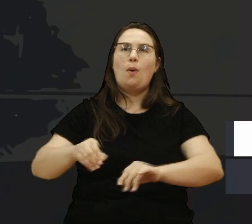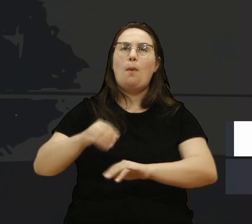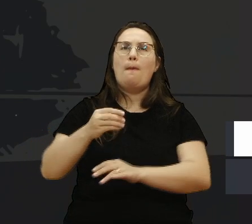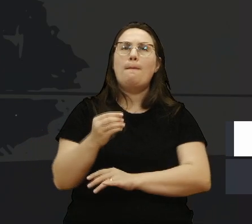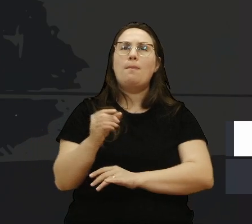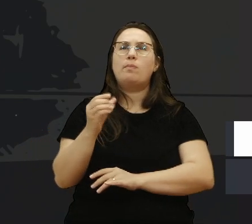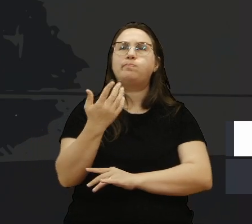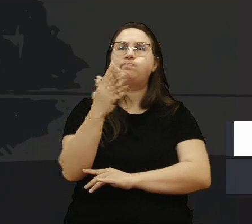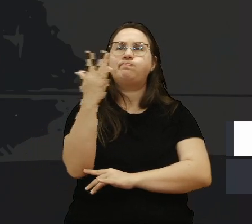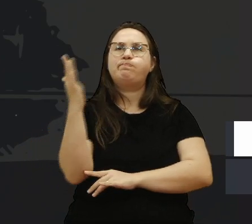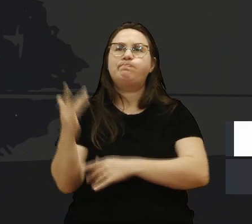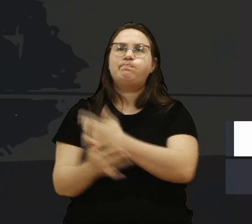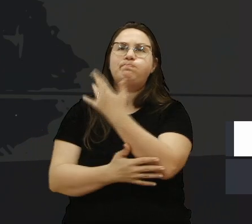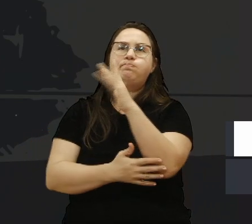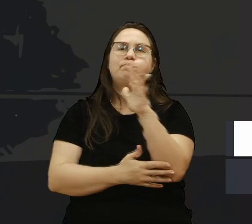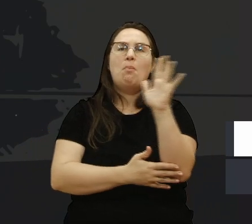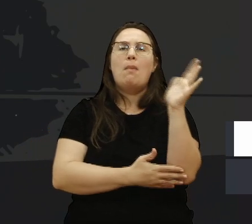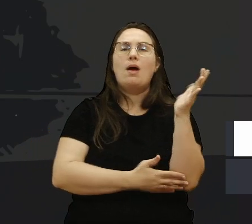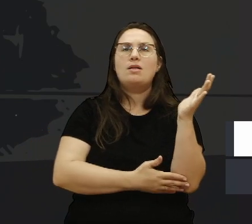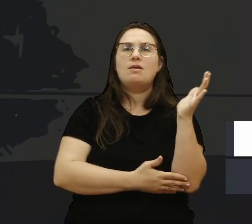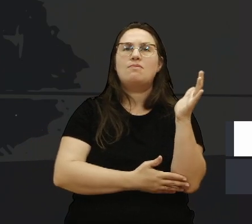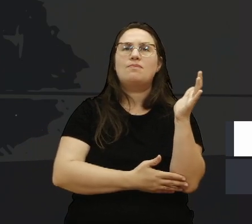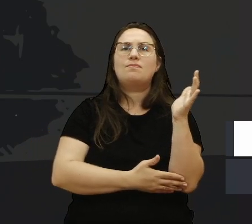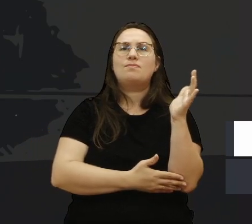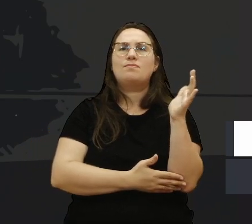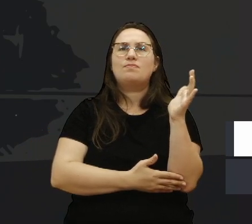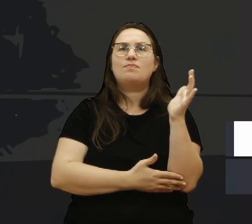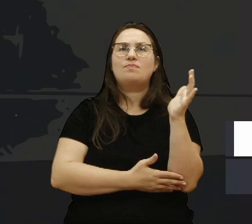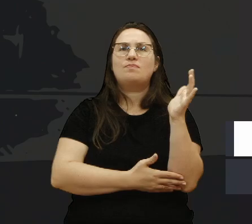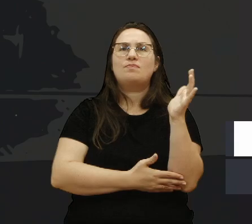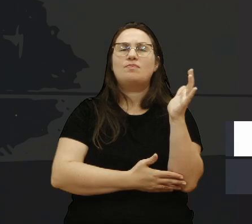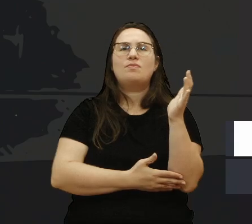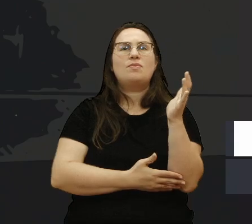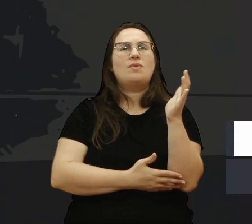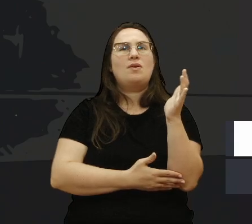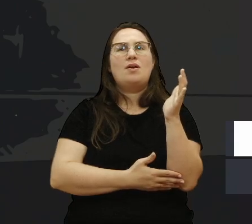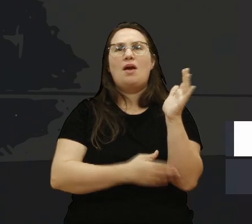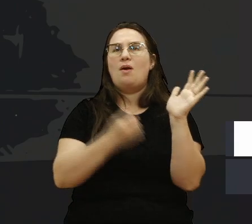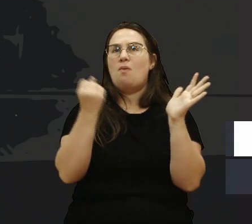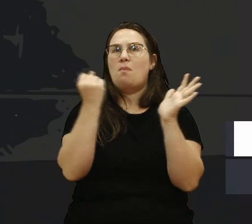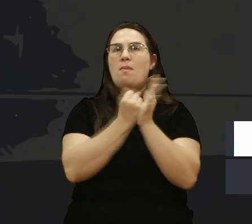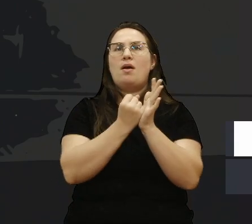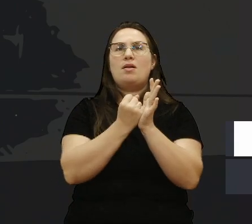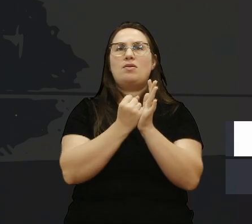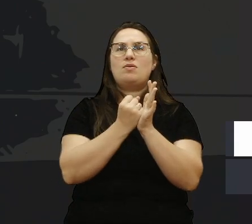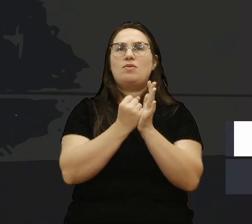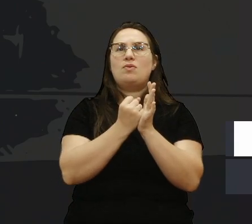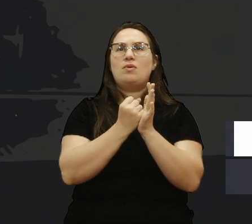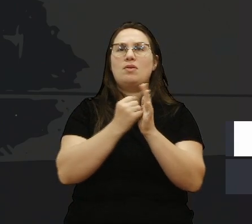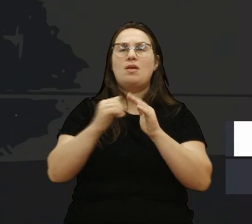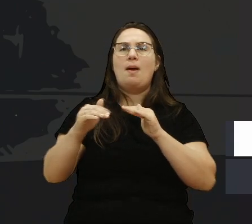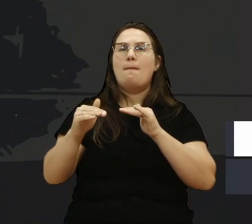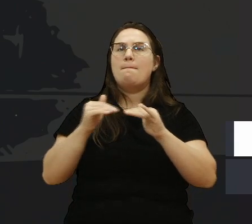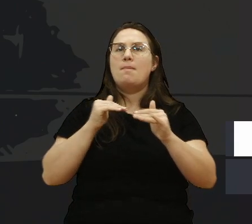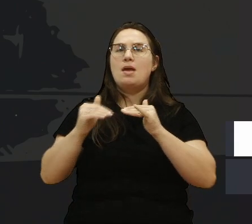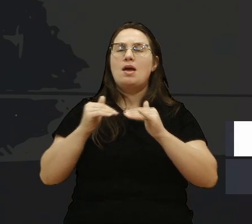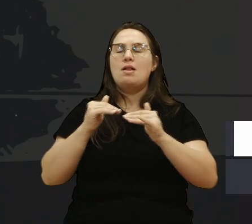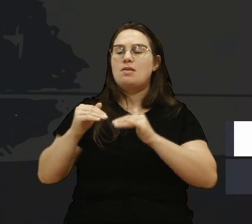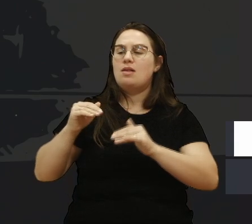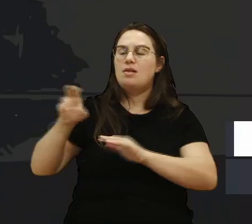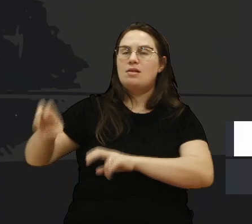presença de matas fechadas. É um marco da mecanização agrícola, esse